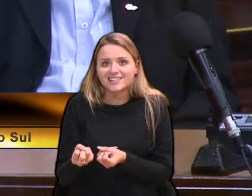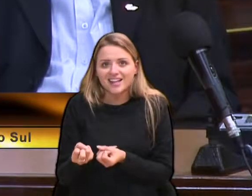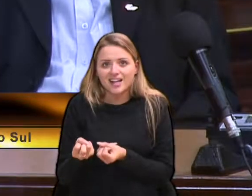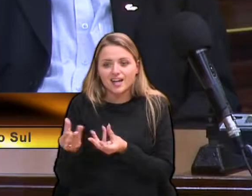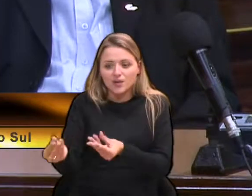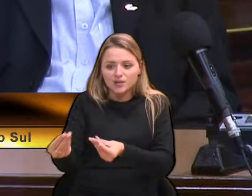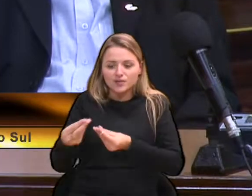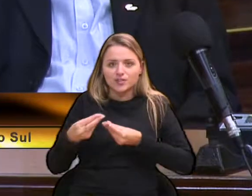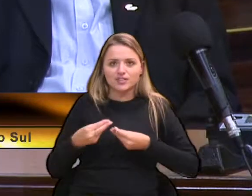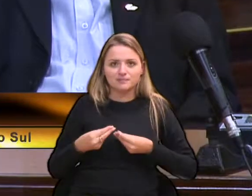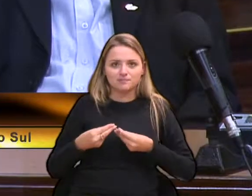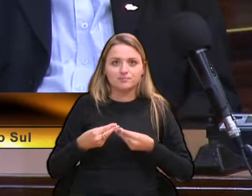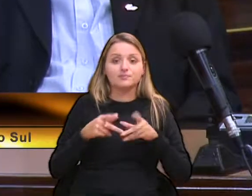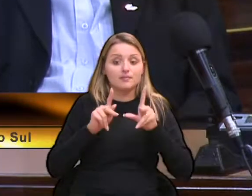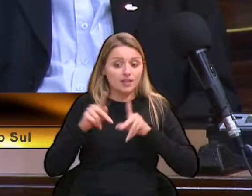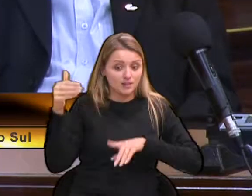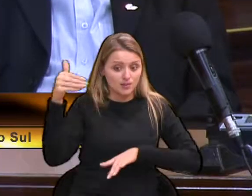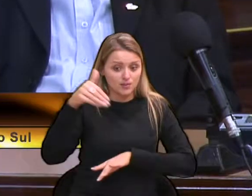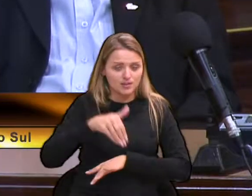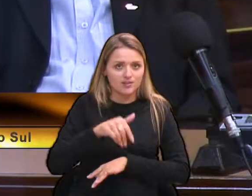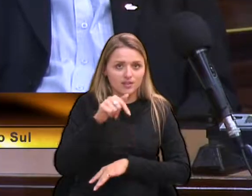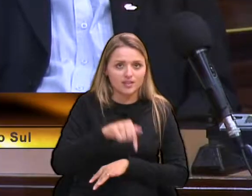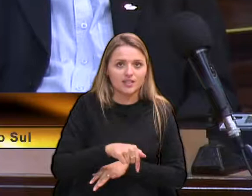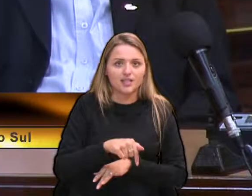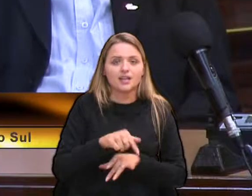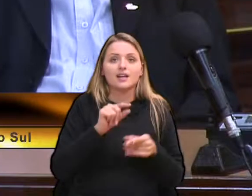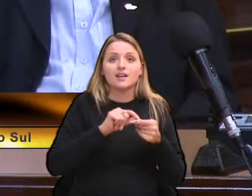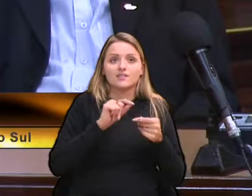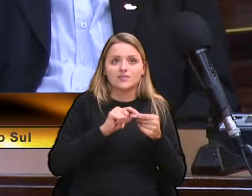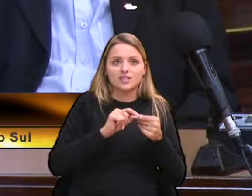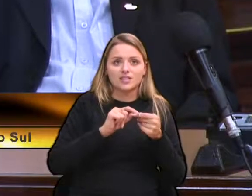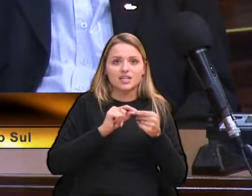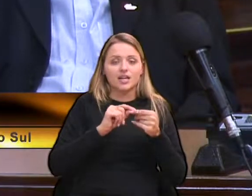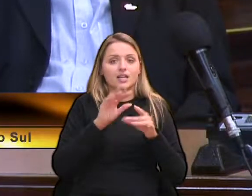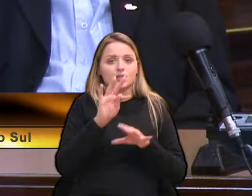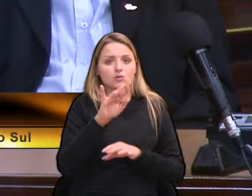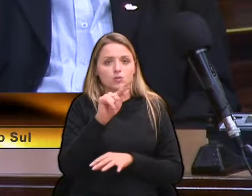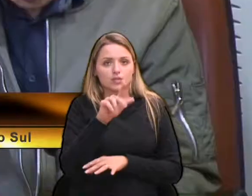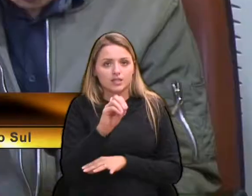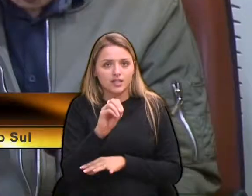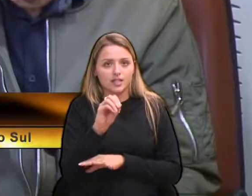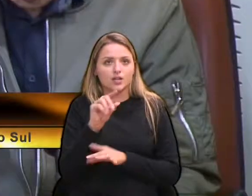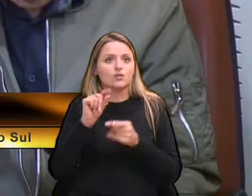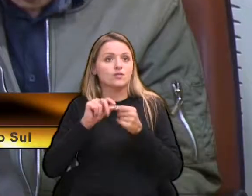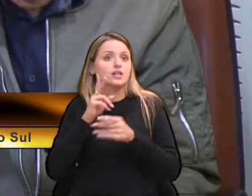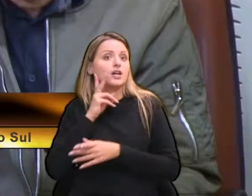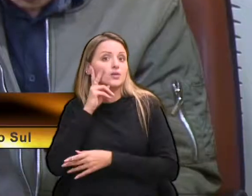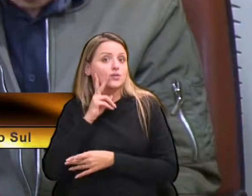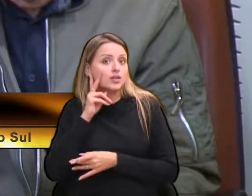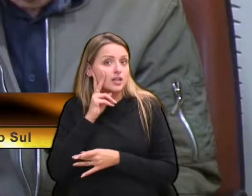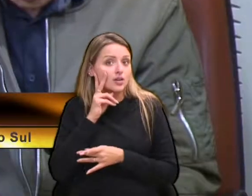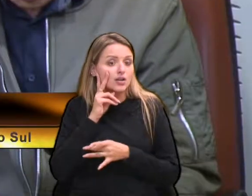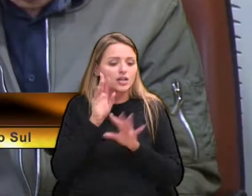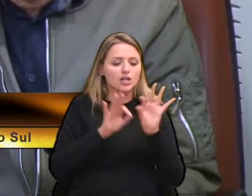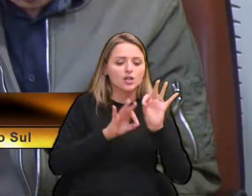descendentes debulharam o trigo, envelheceram o vinho e costuraram os sonhos.